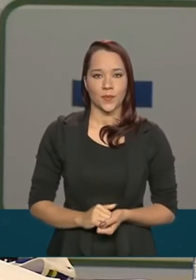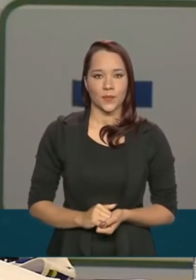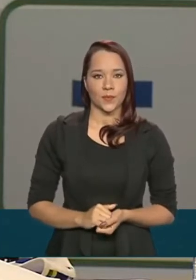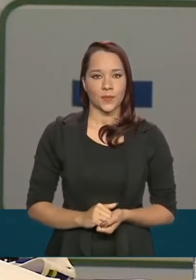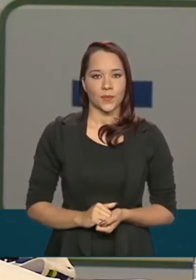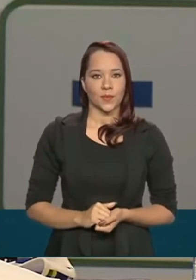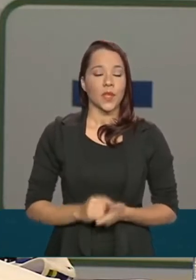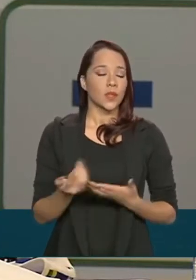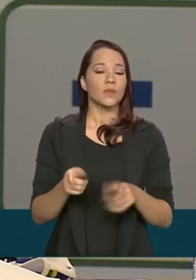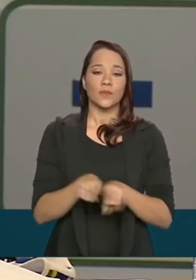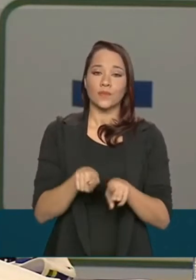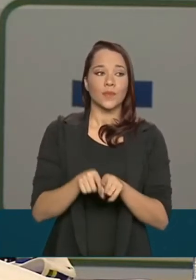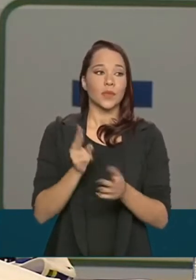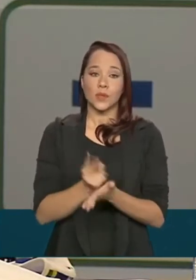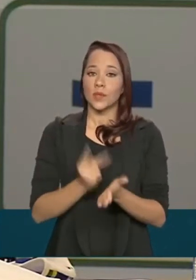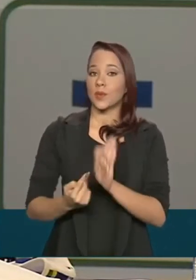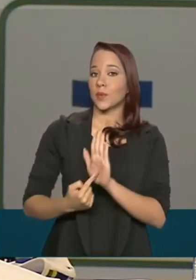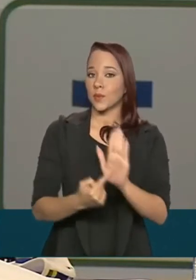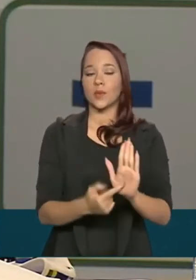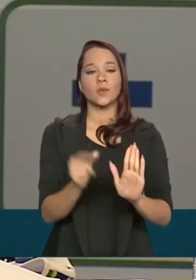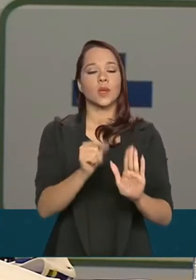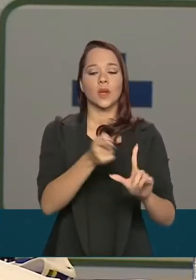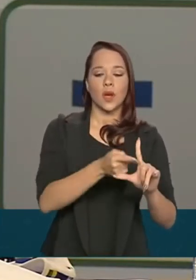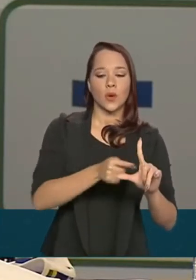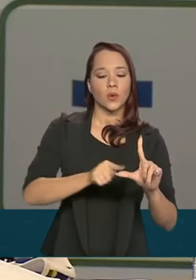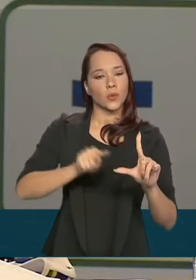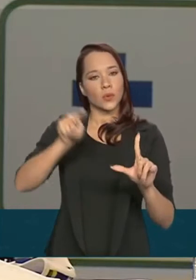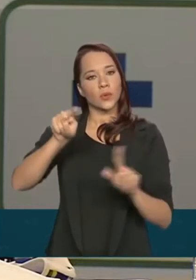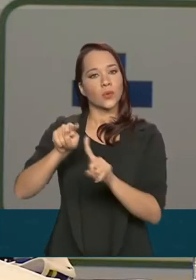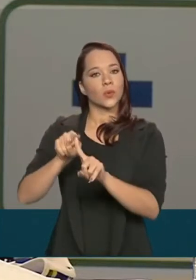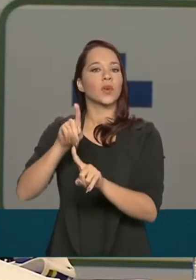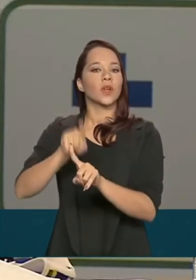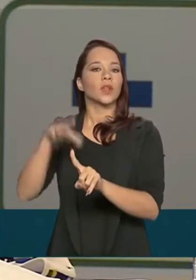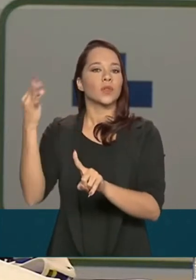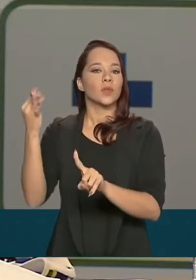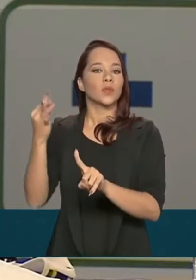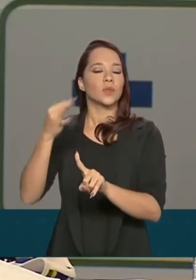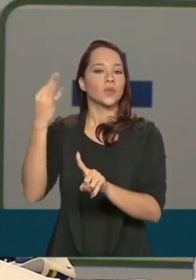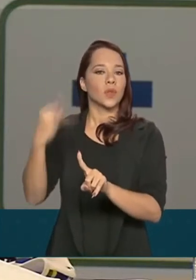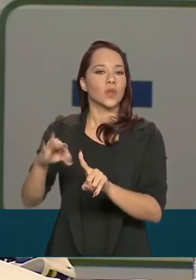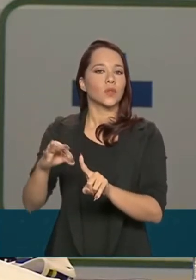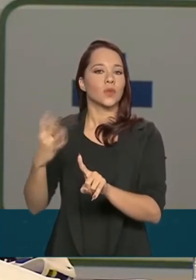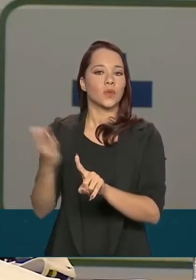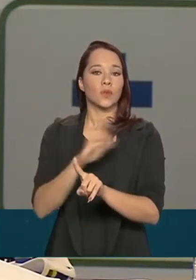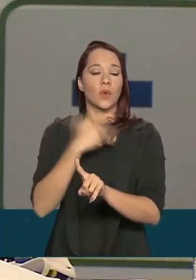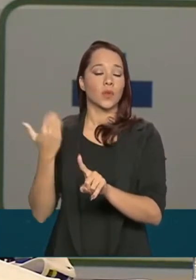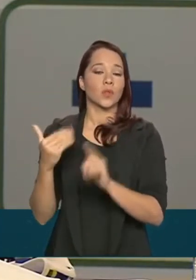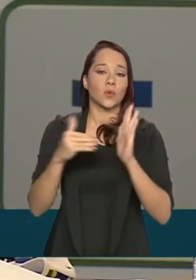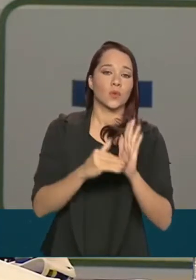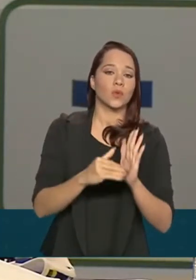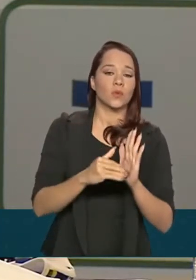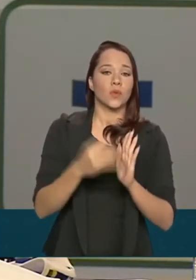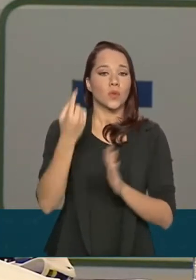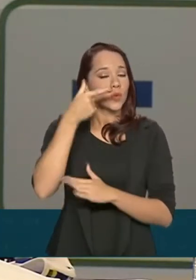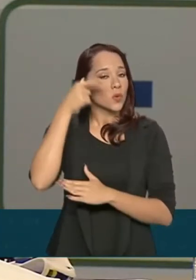A gente sempre traz também a curva, né, dos registros de óbito. Nas últimas 24 horas, nós